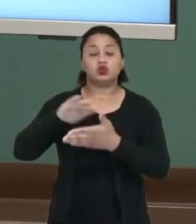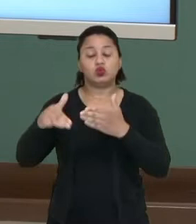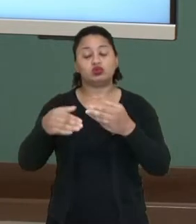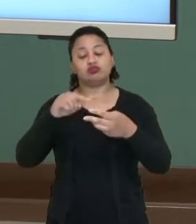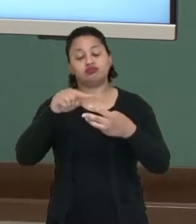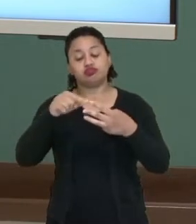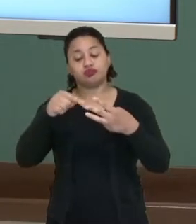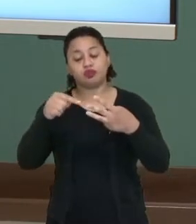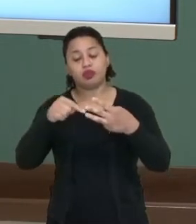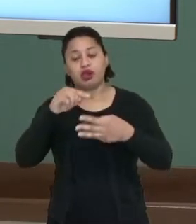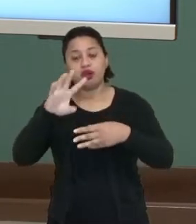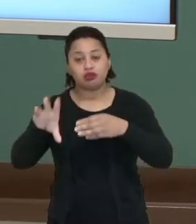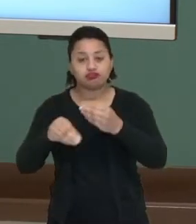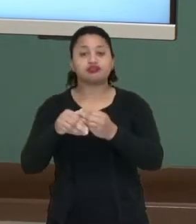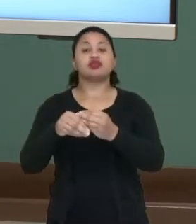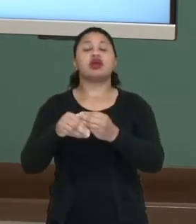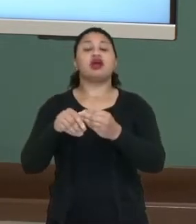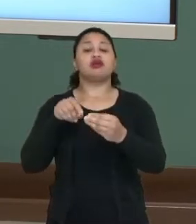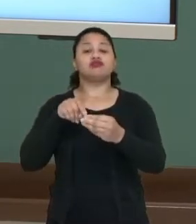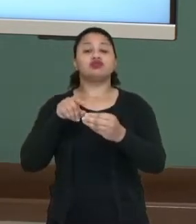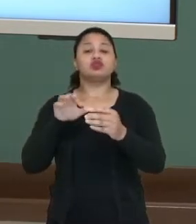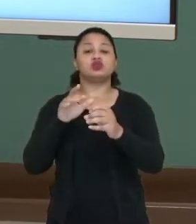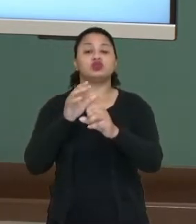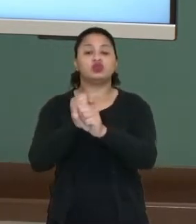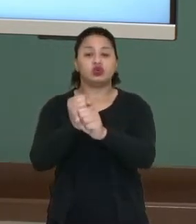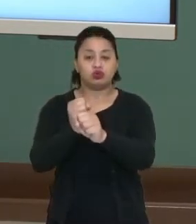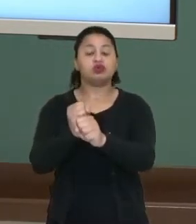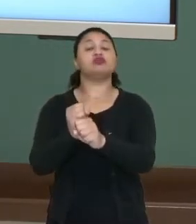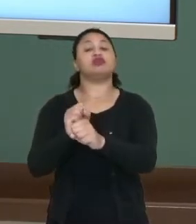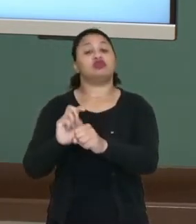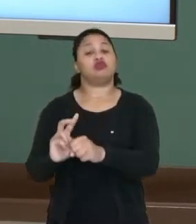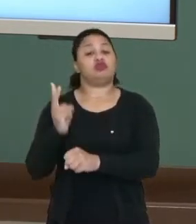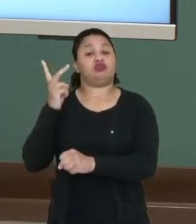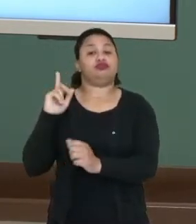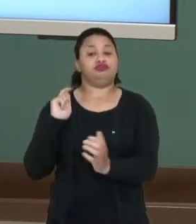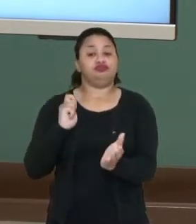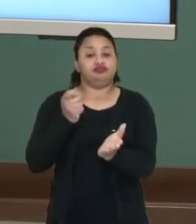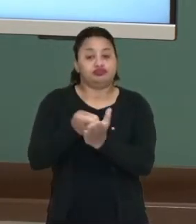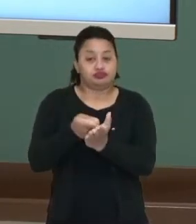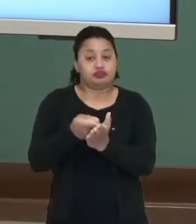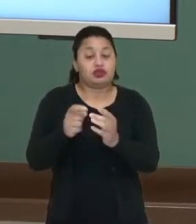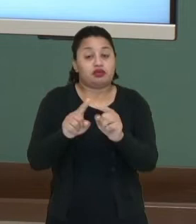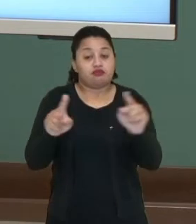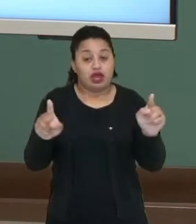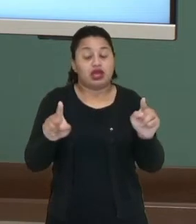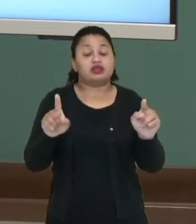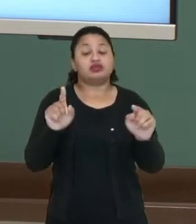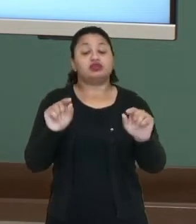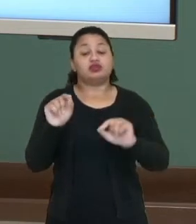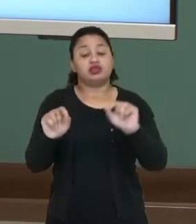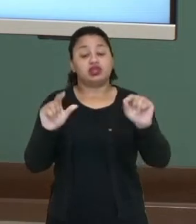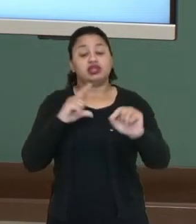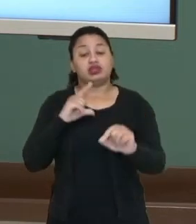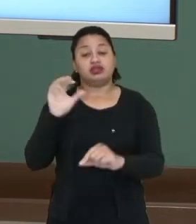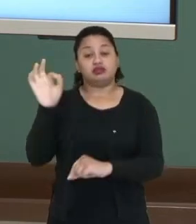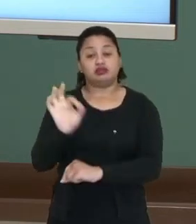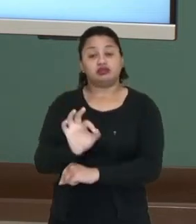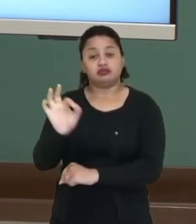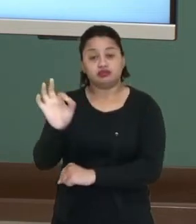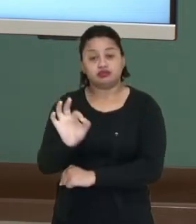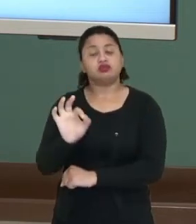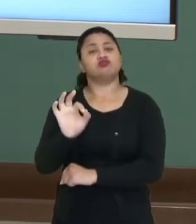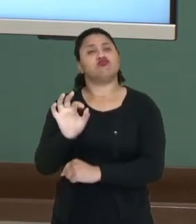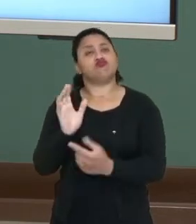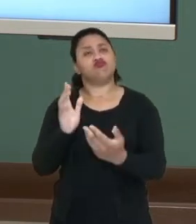estar presente quando você no valor que você paga. No entanto, em porcentagens aí, logicamente, tudo